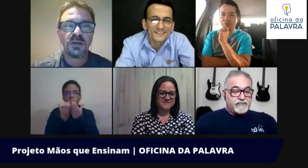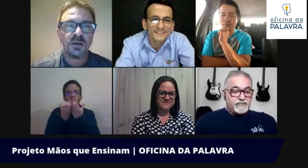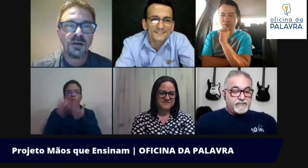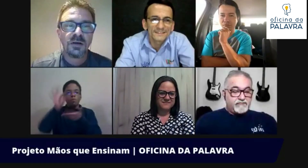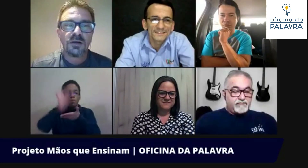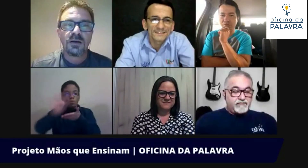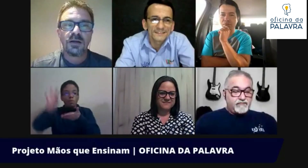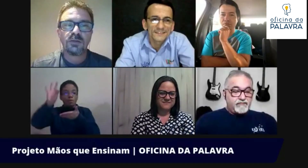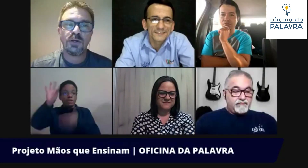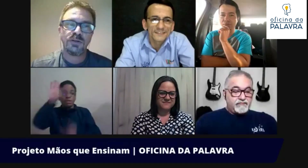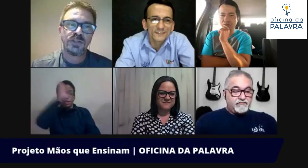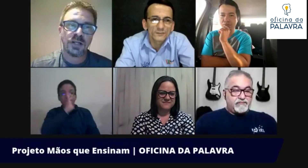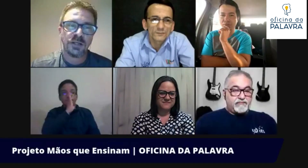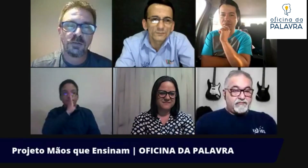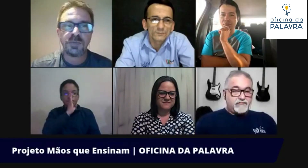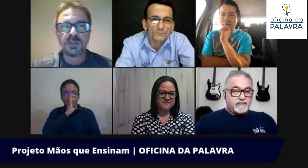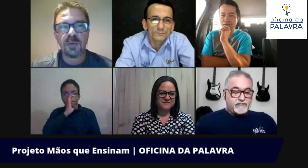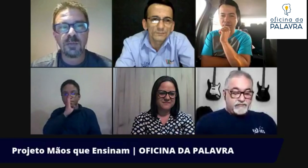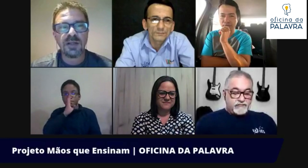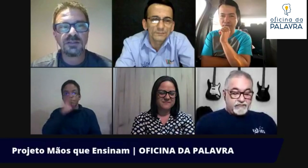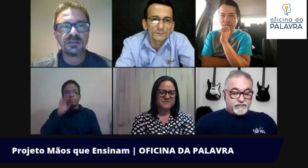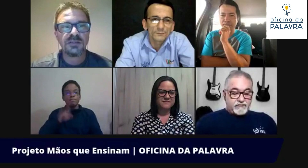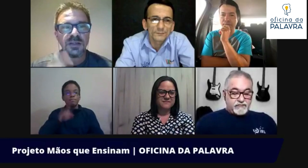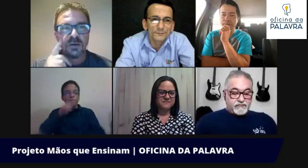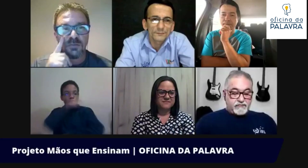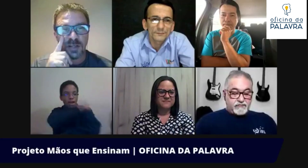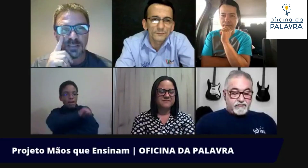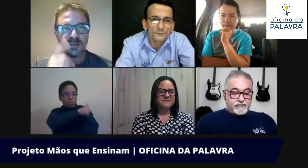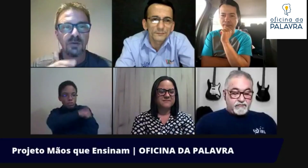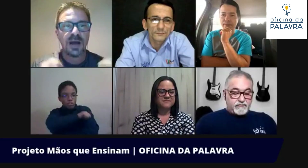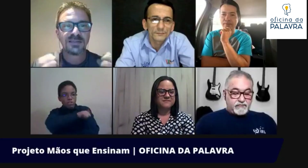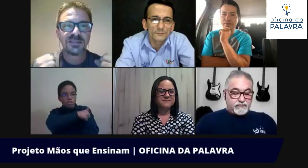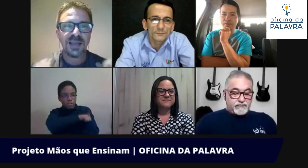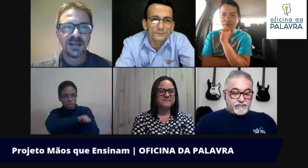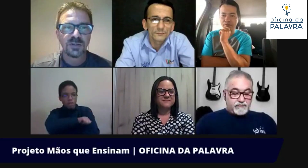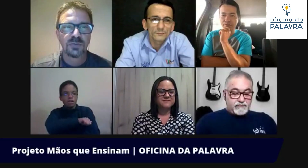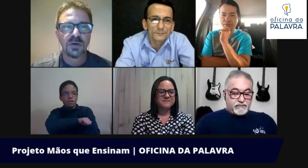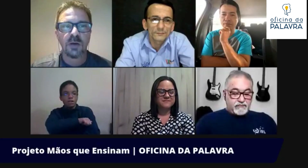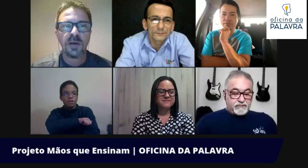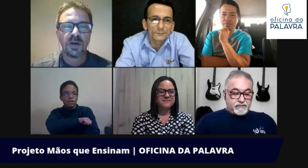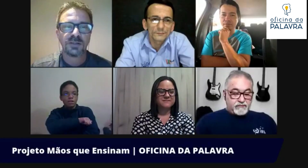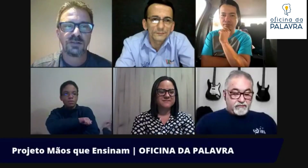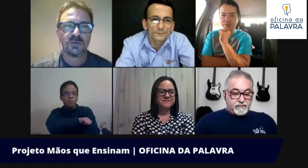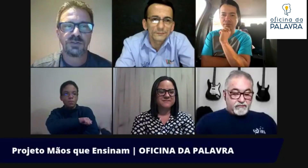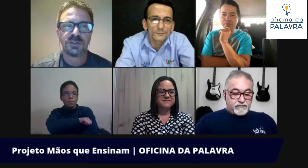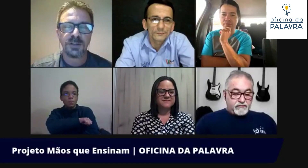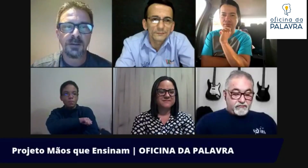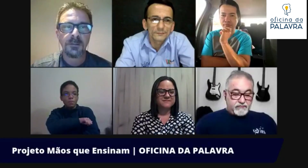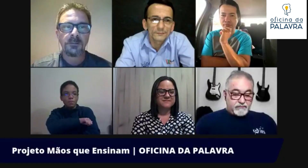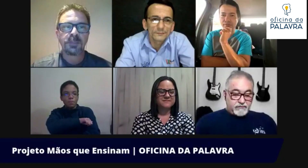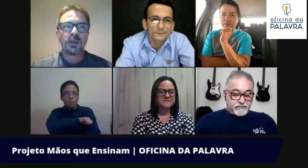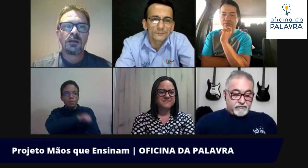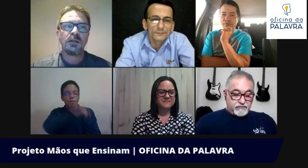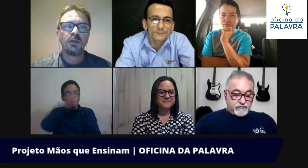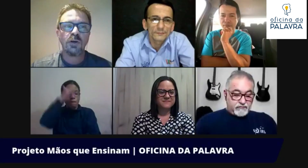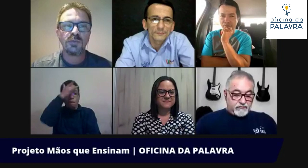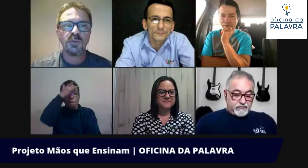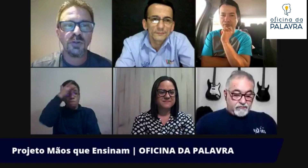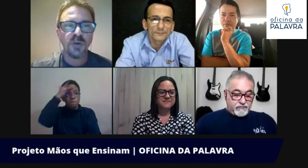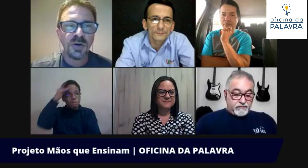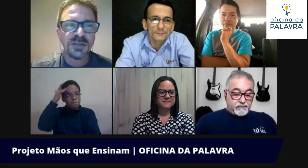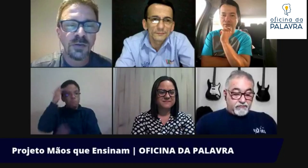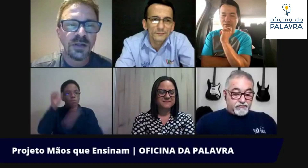gratuitos, no Rio de Janeiro, principalmente, oferecendo acesso ao melhor da teologia. E